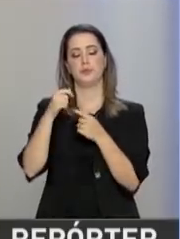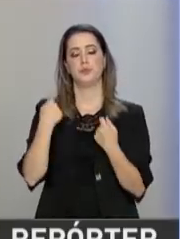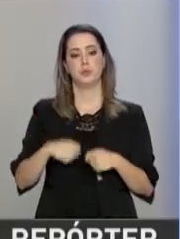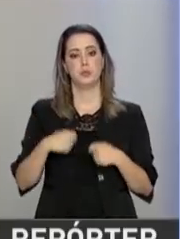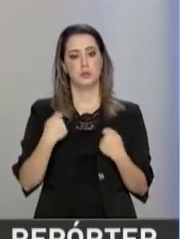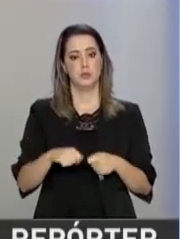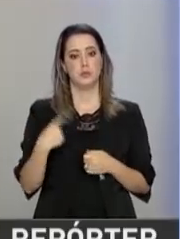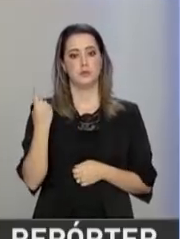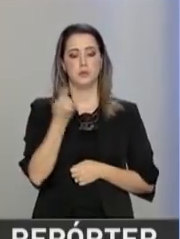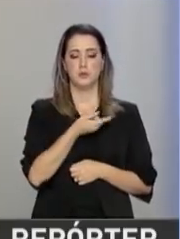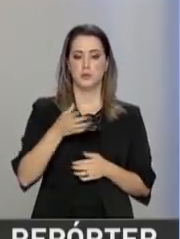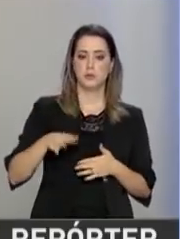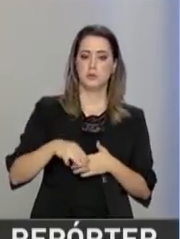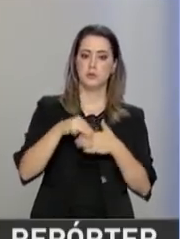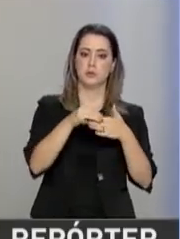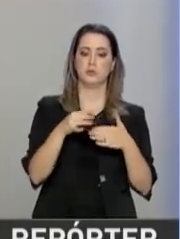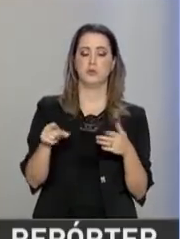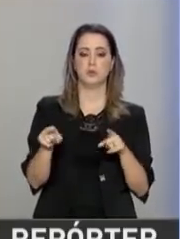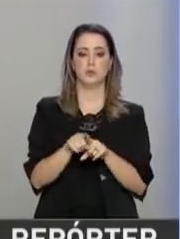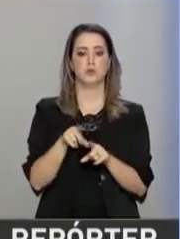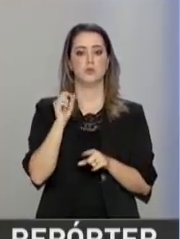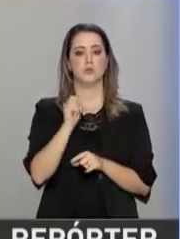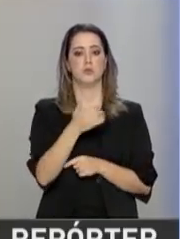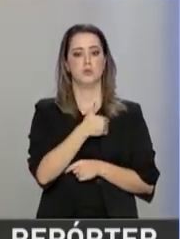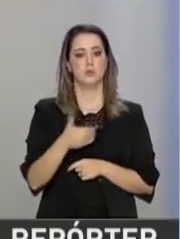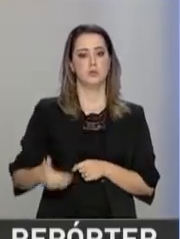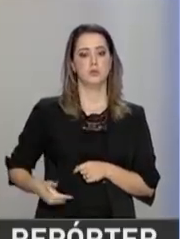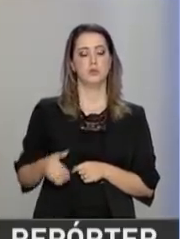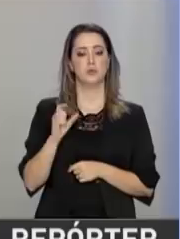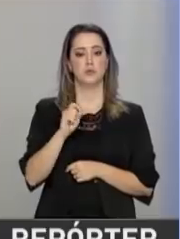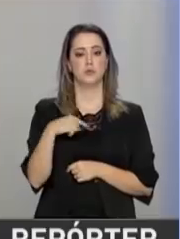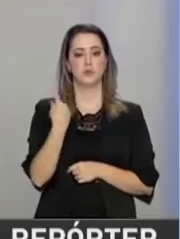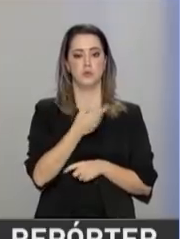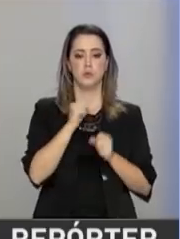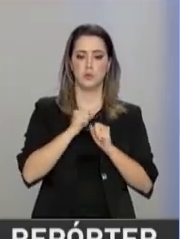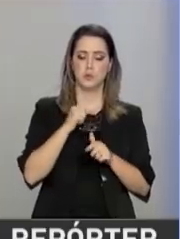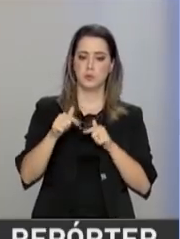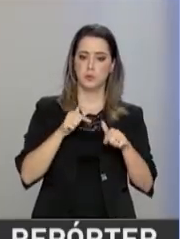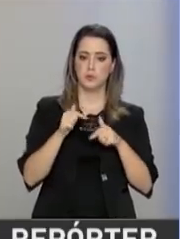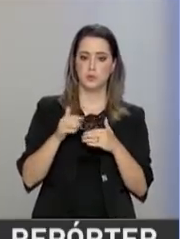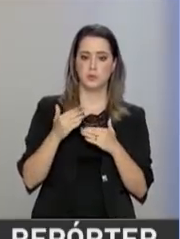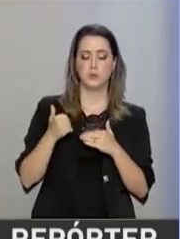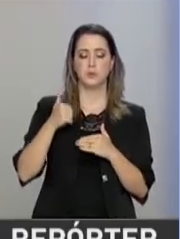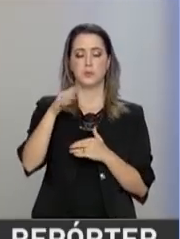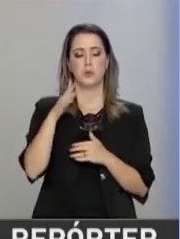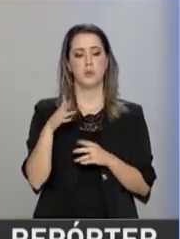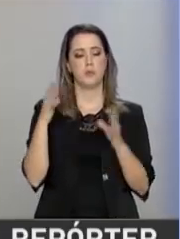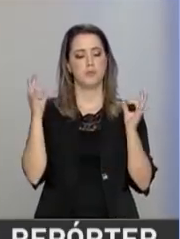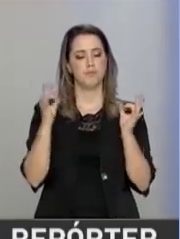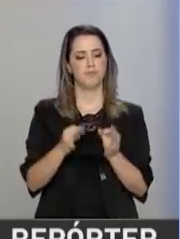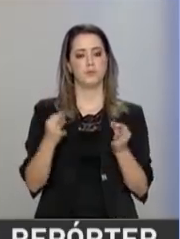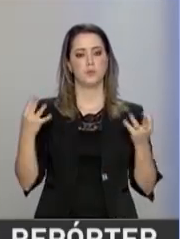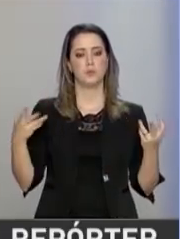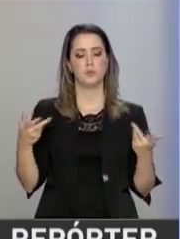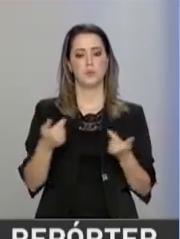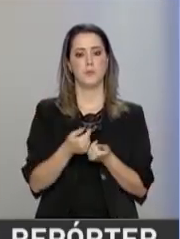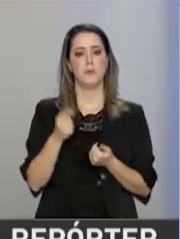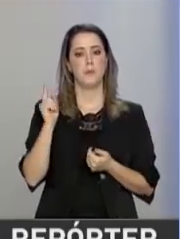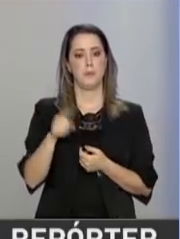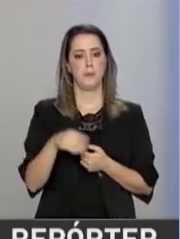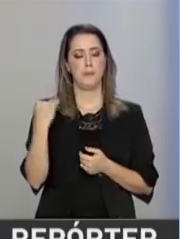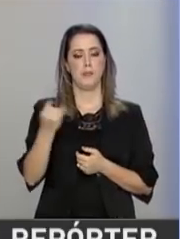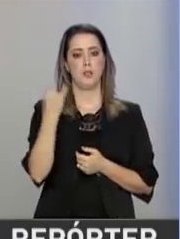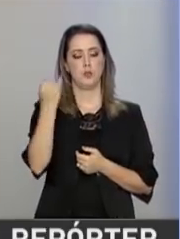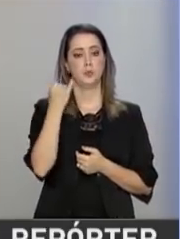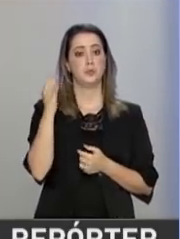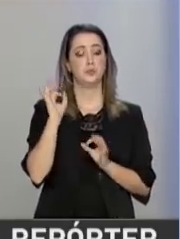necessitamos dessa coordenação dessa liderança do governo federal para que possamos atuar de forma cada vez mais eficiente então assim é de extrema importância